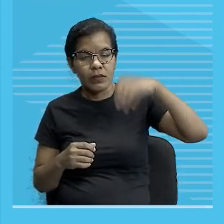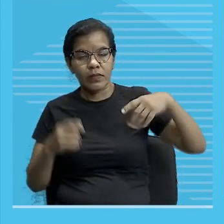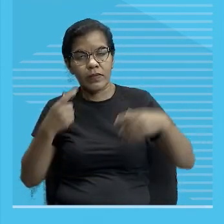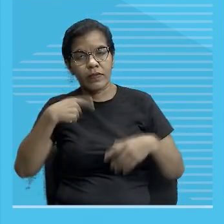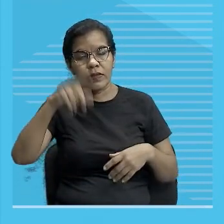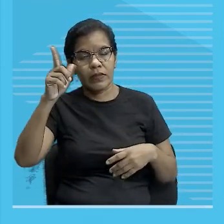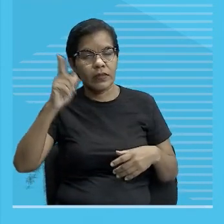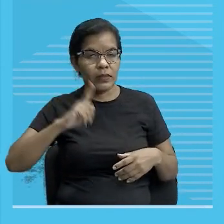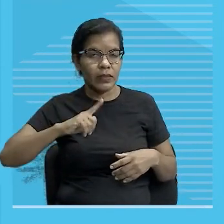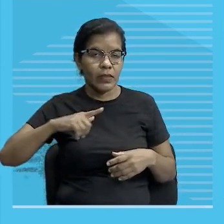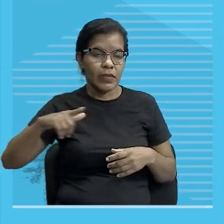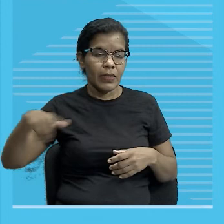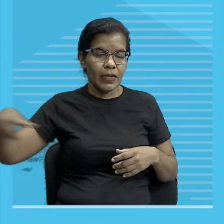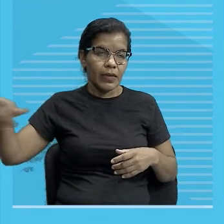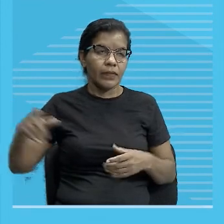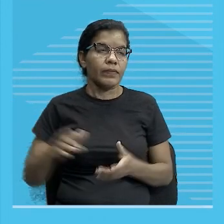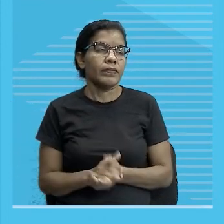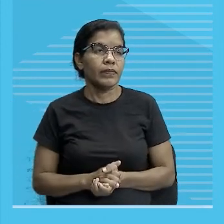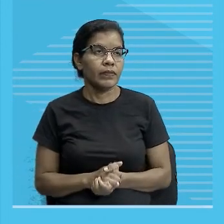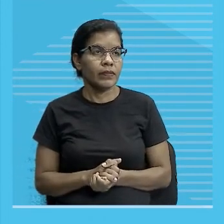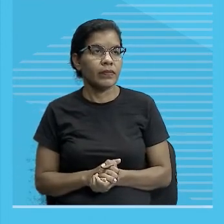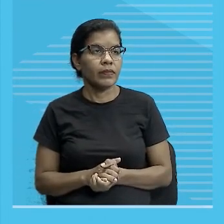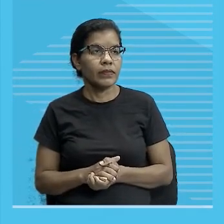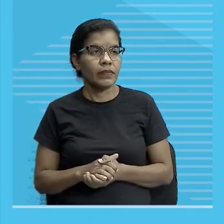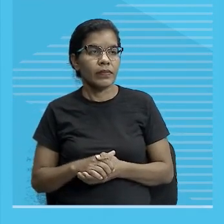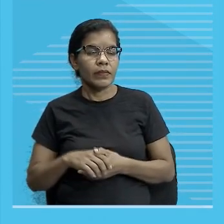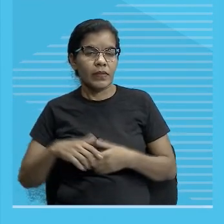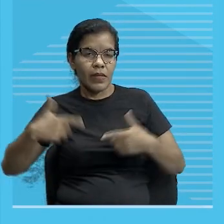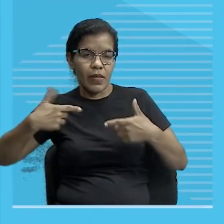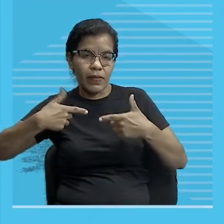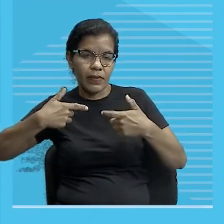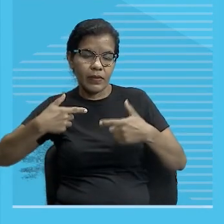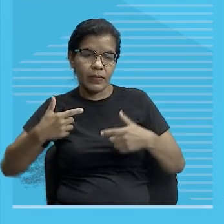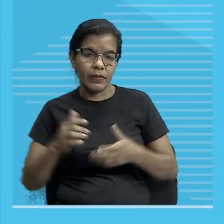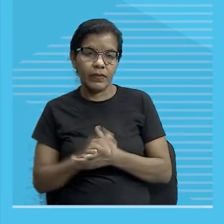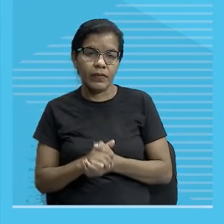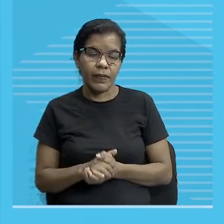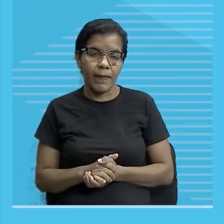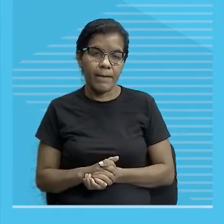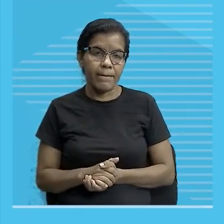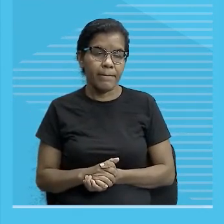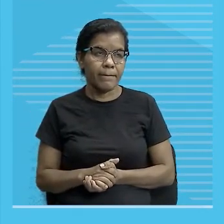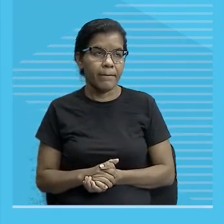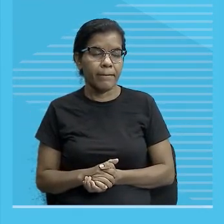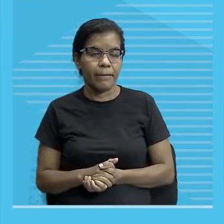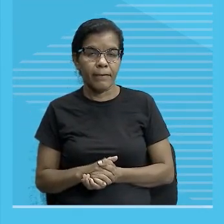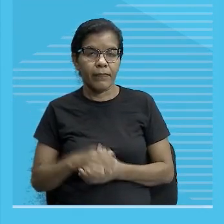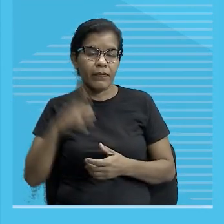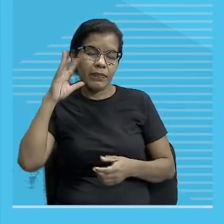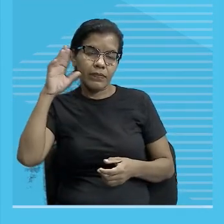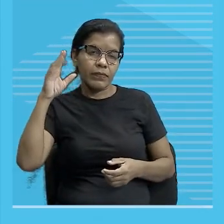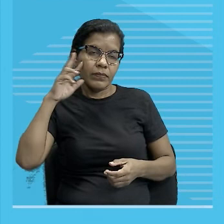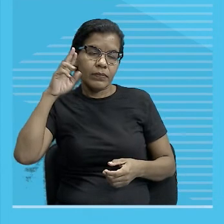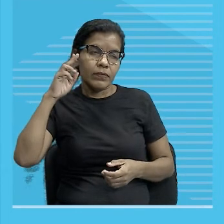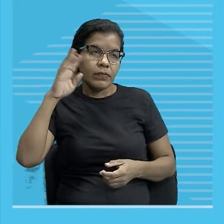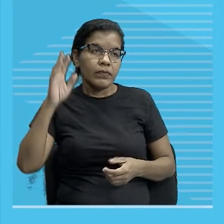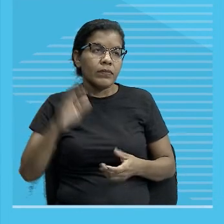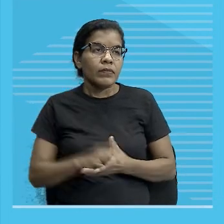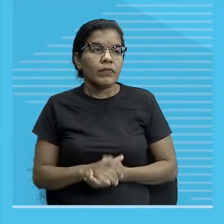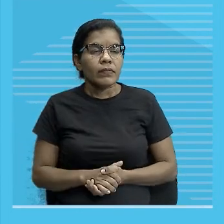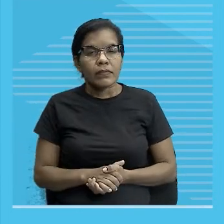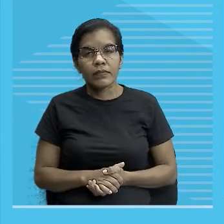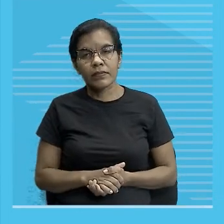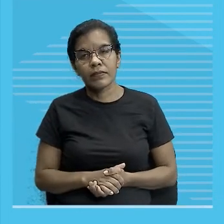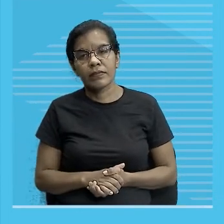que é uma espécie de arma de fogo e arma branca ao mesmo tempo, tá? Ela é uma arma normal, só que na ponta você tem uma espécie